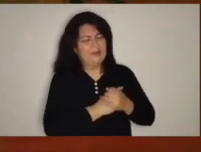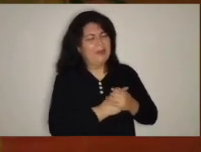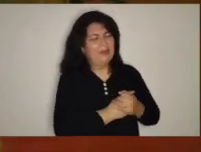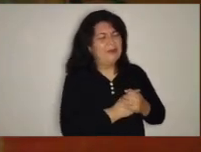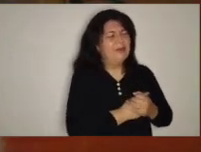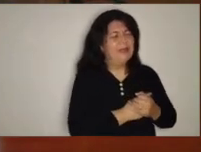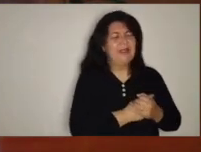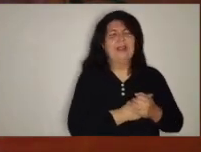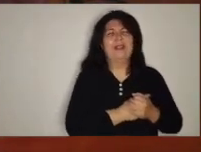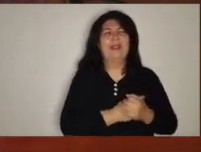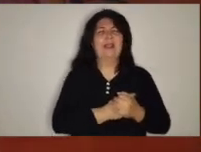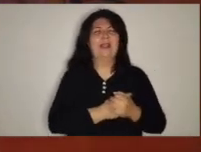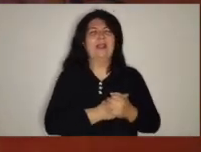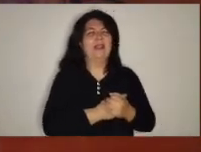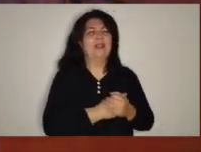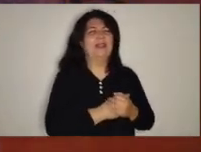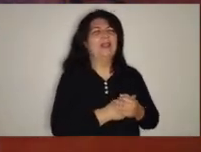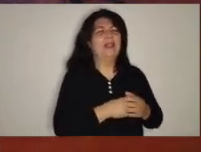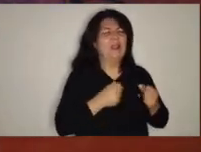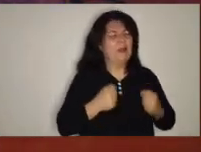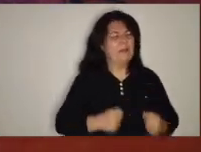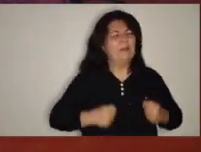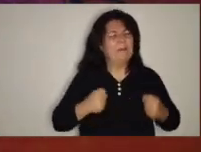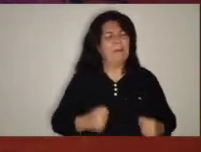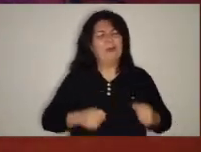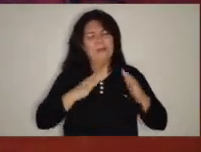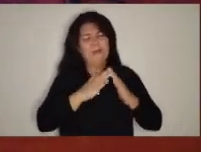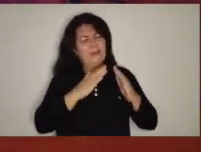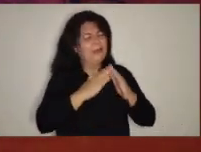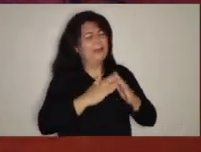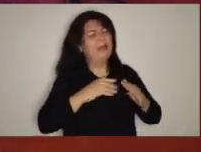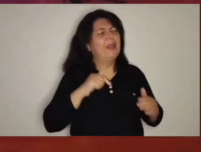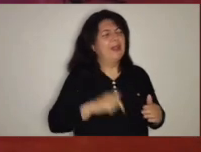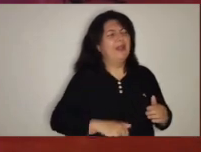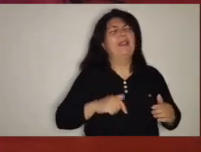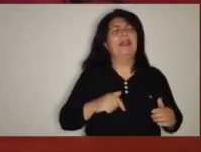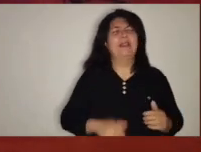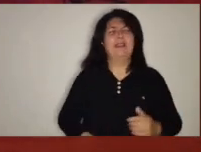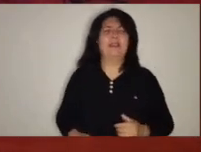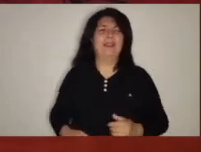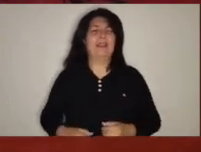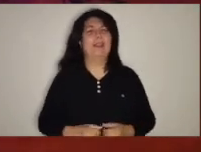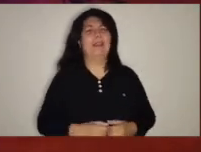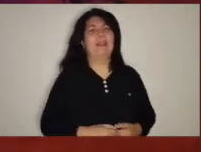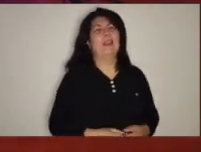esperado, eu abro a minha, pode morar